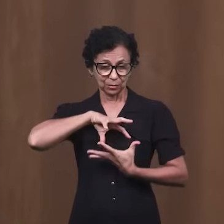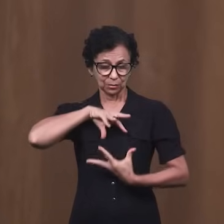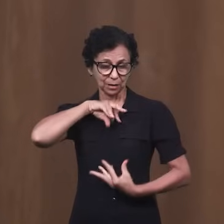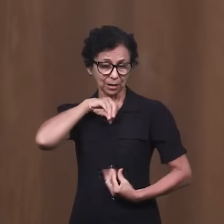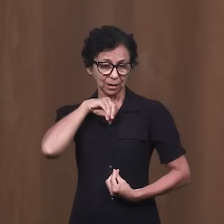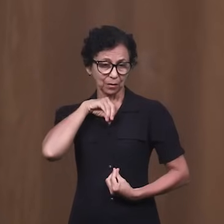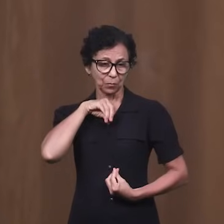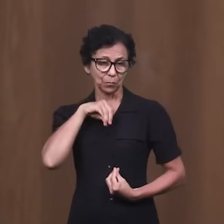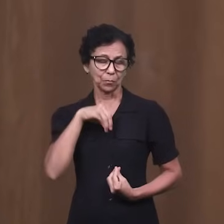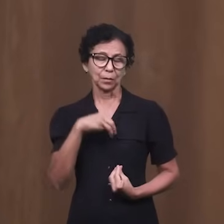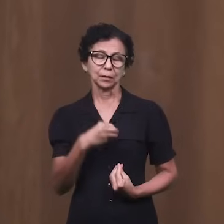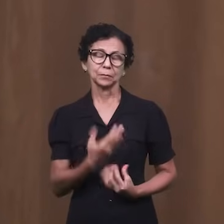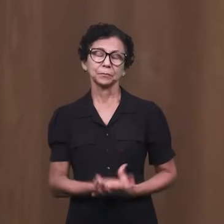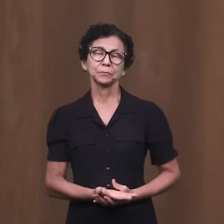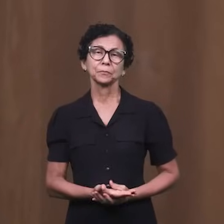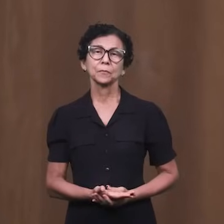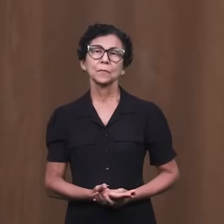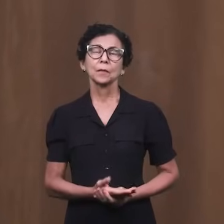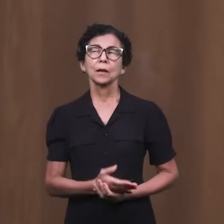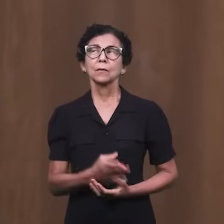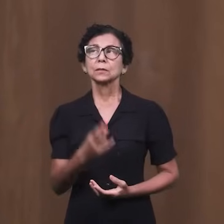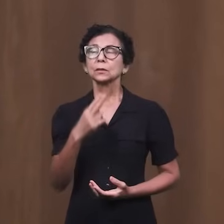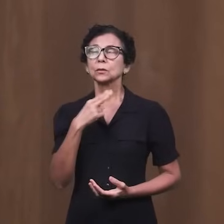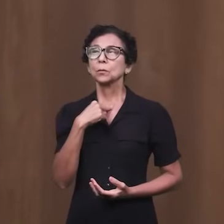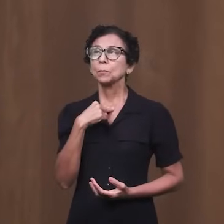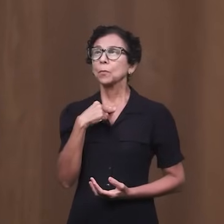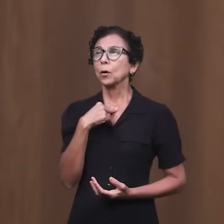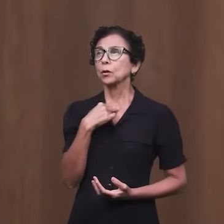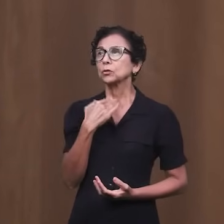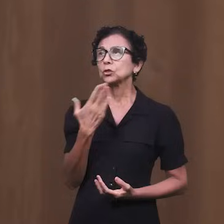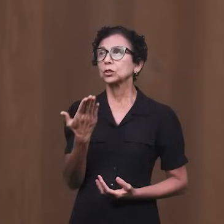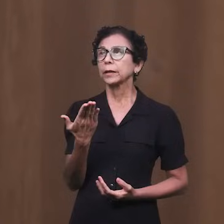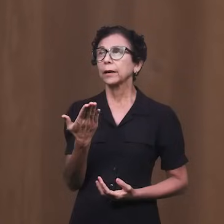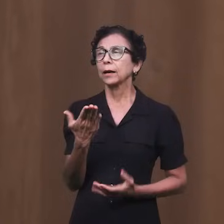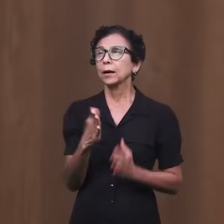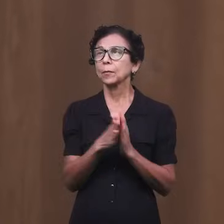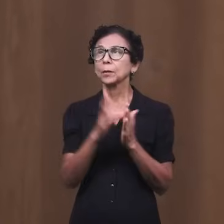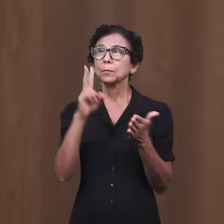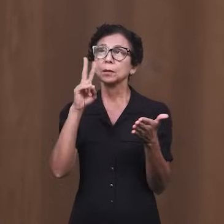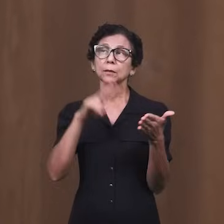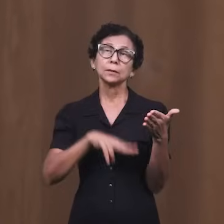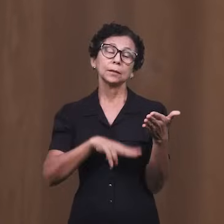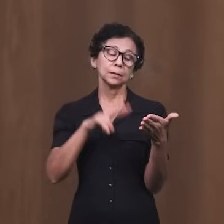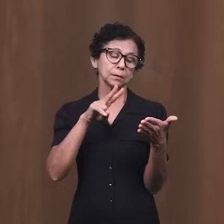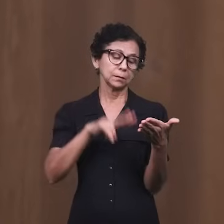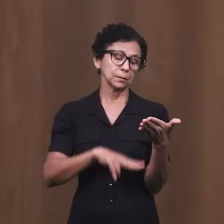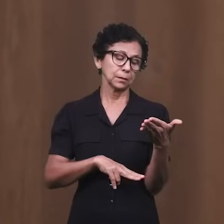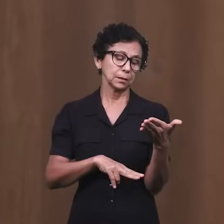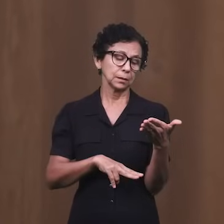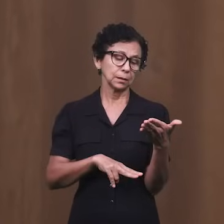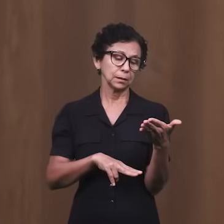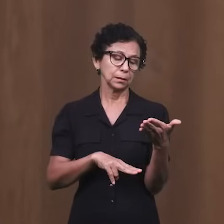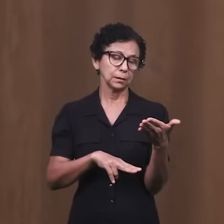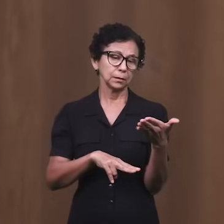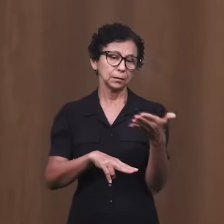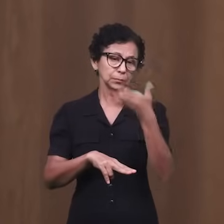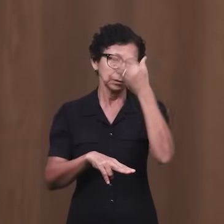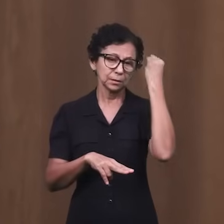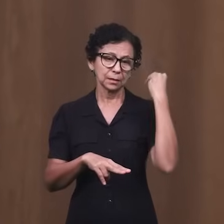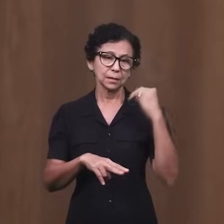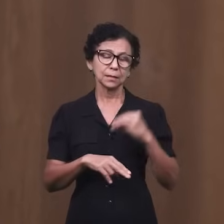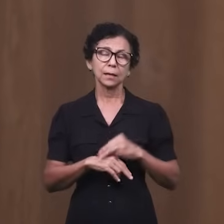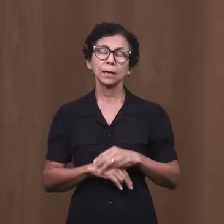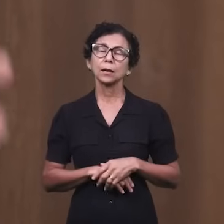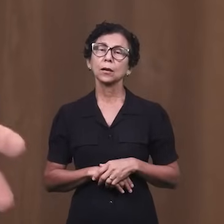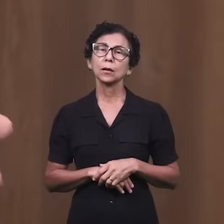não pode Como diz Tiago ler a palavra de Deus e simplesmente e esquecer porque